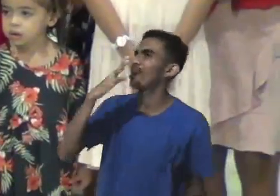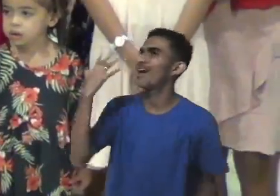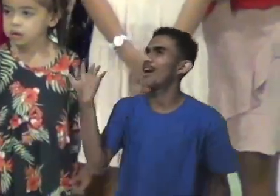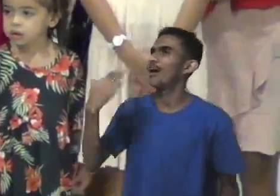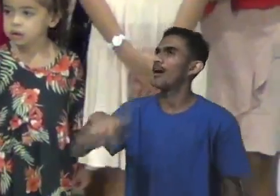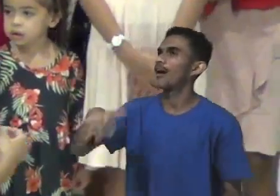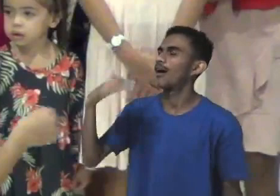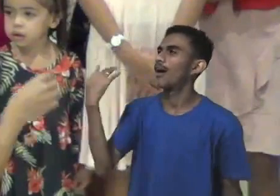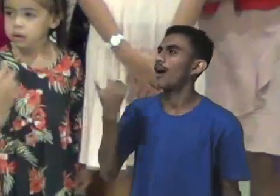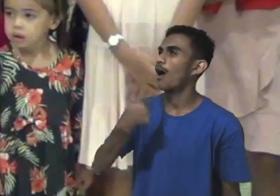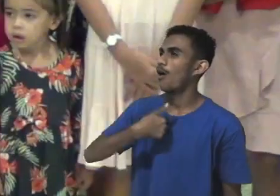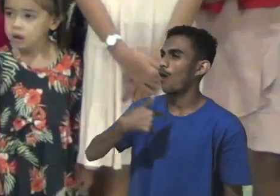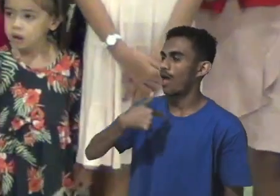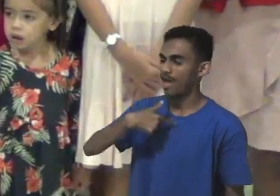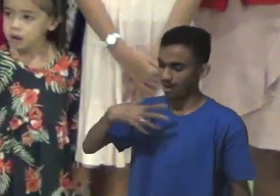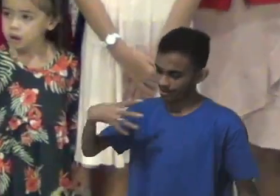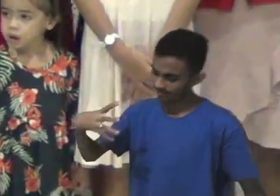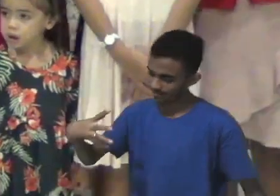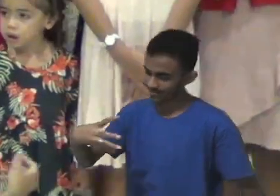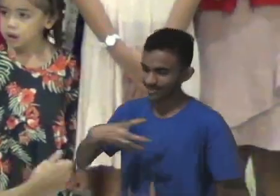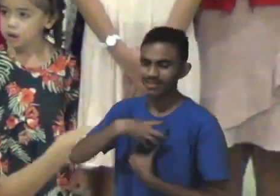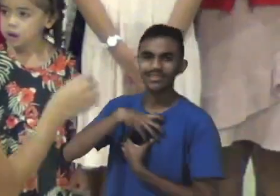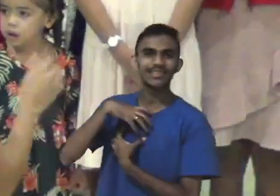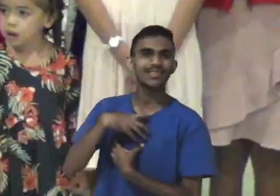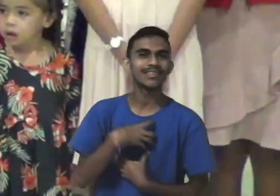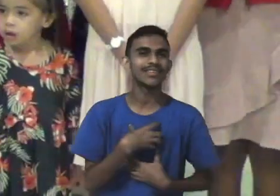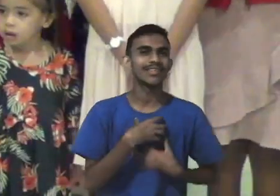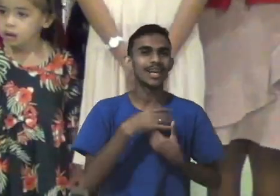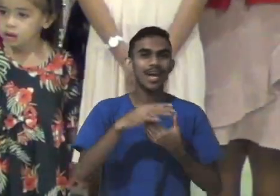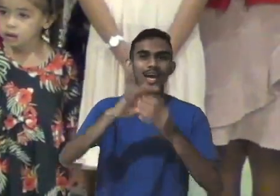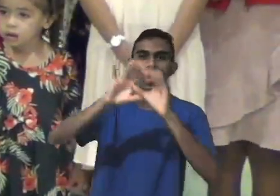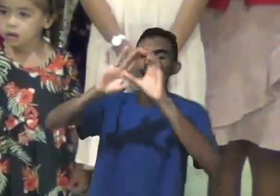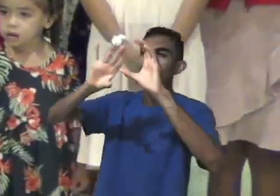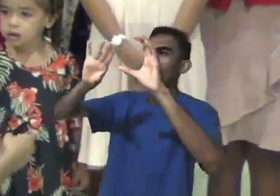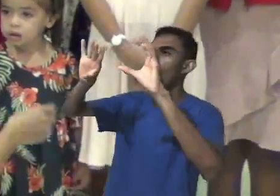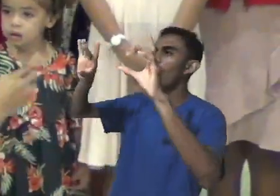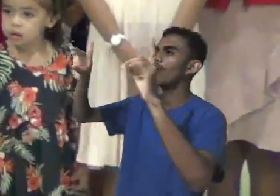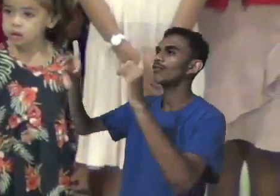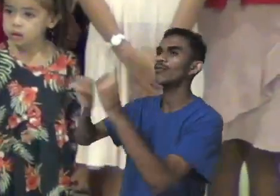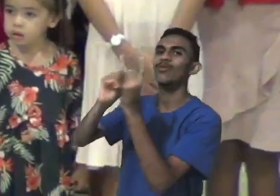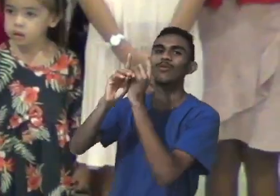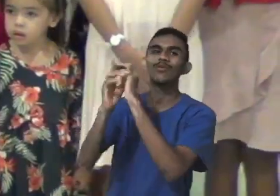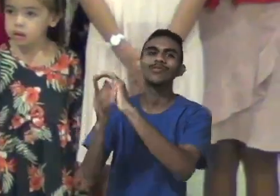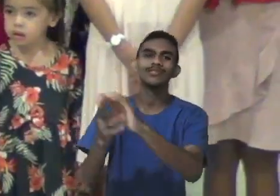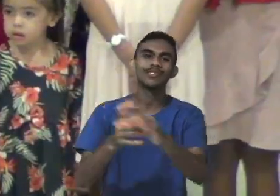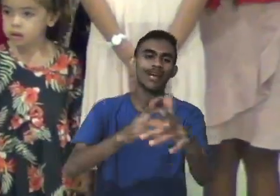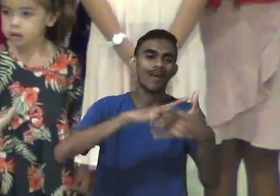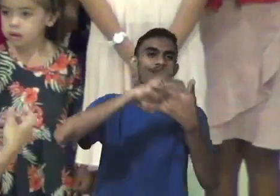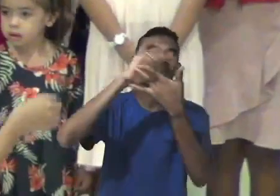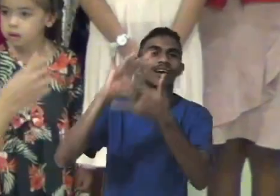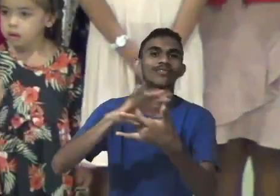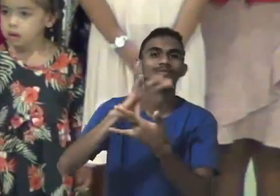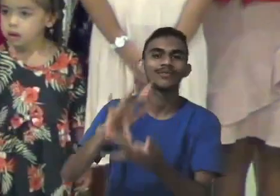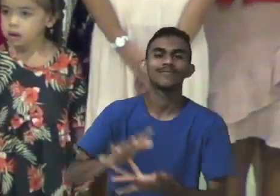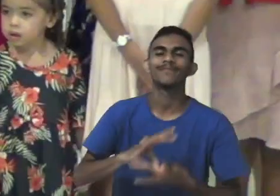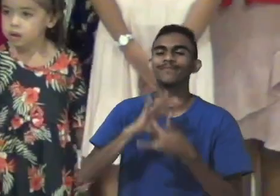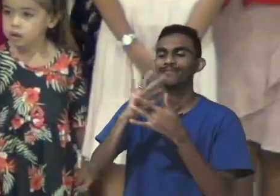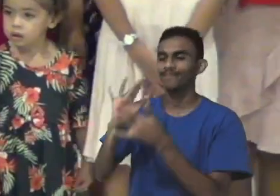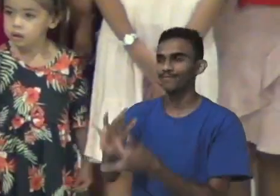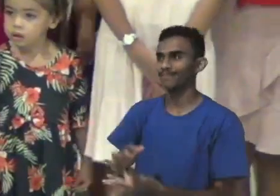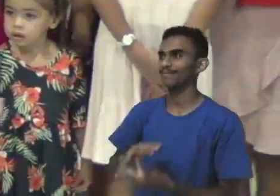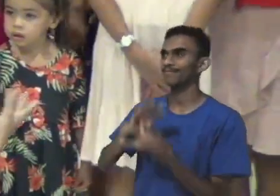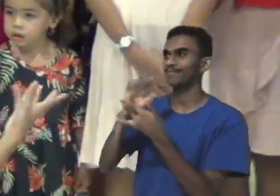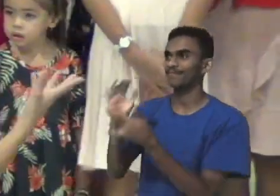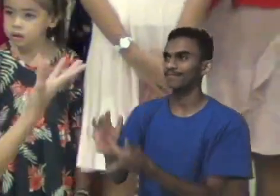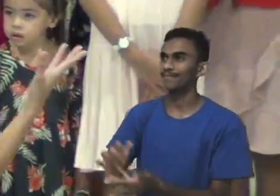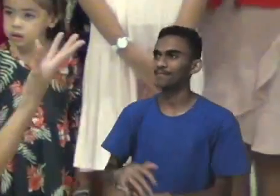me impressiona, o que eu irei sentir quando no céu eu te